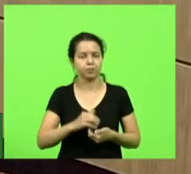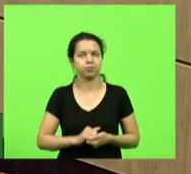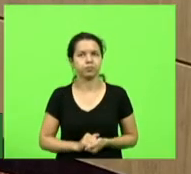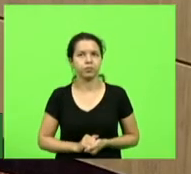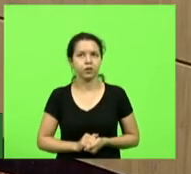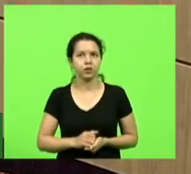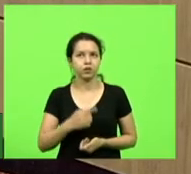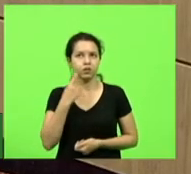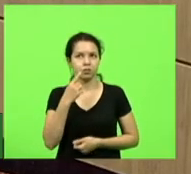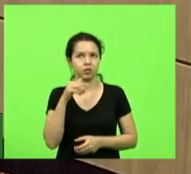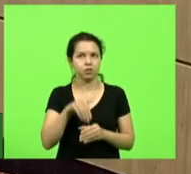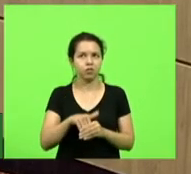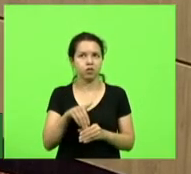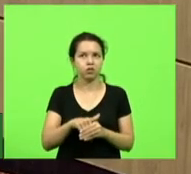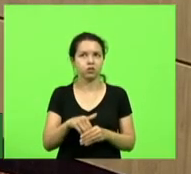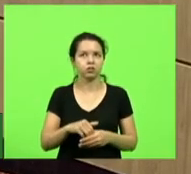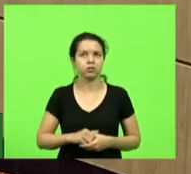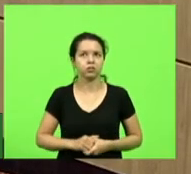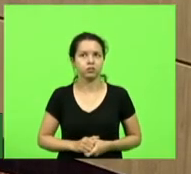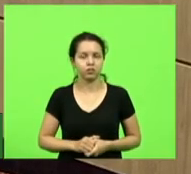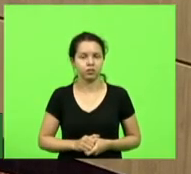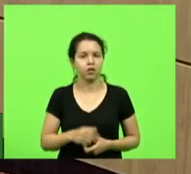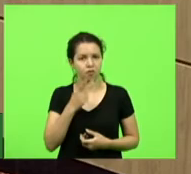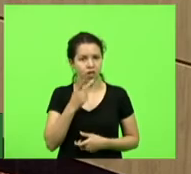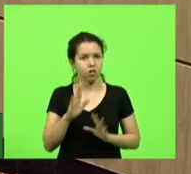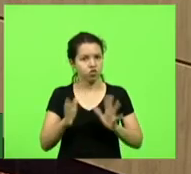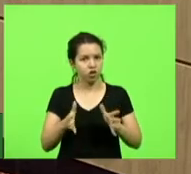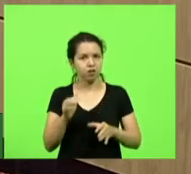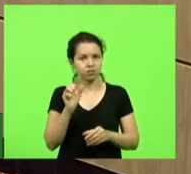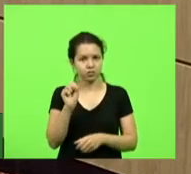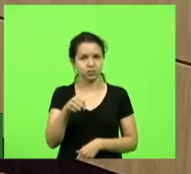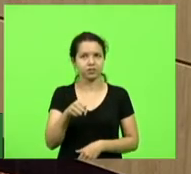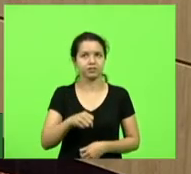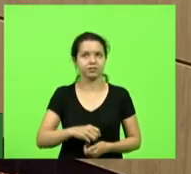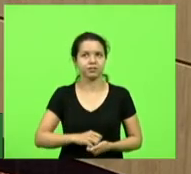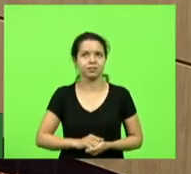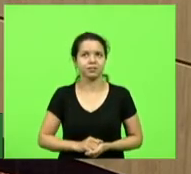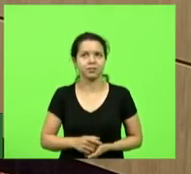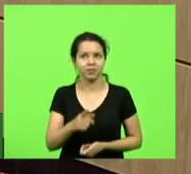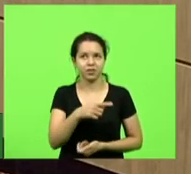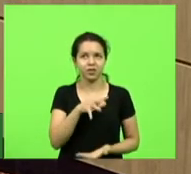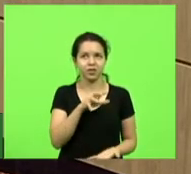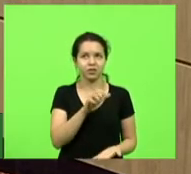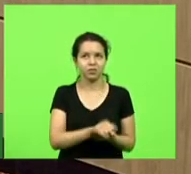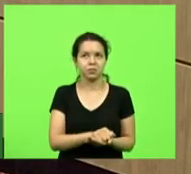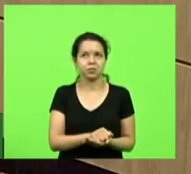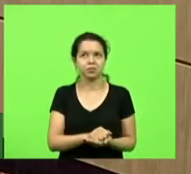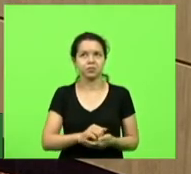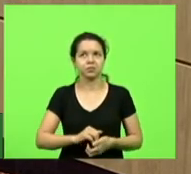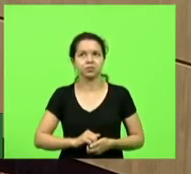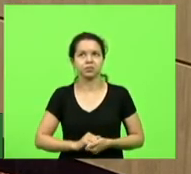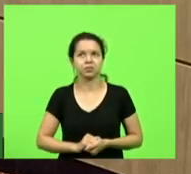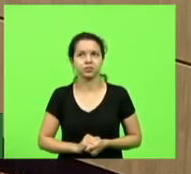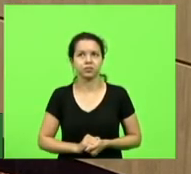deputada Ada de Luca? Sim, eu falei. Tá bom, só para nós registrar aqui. Depois vamos ter que conversar.